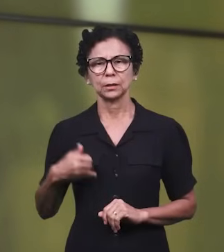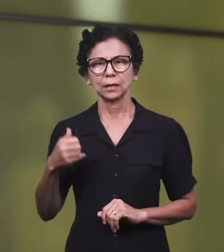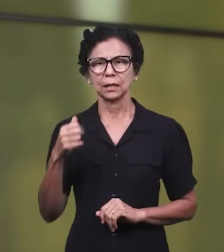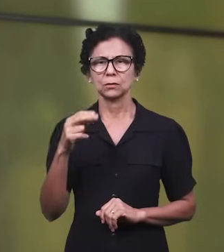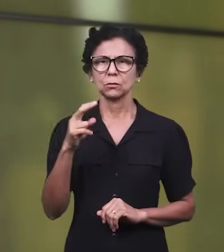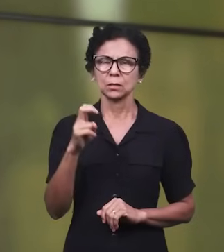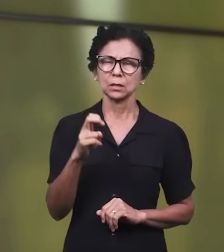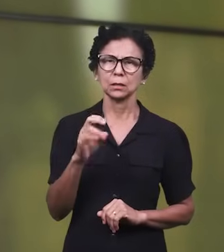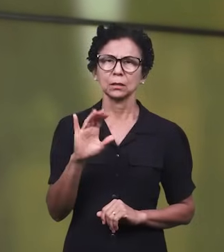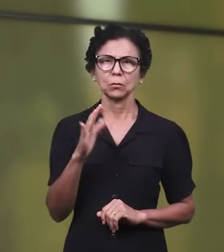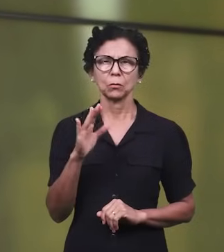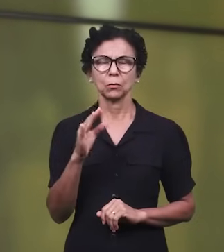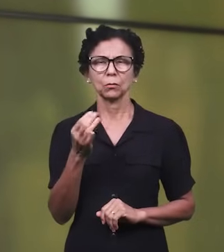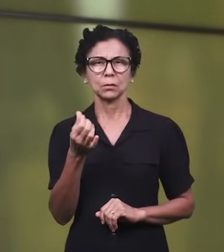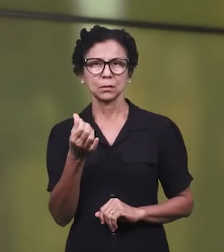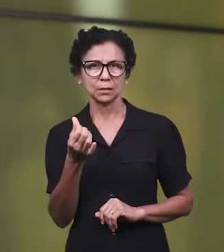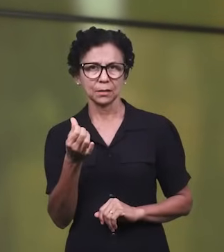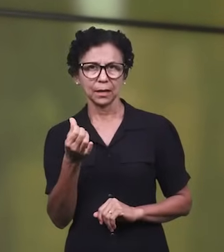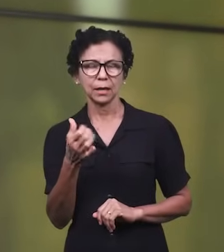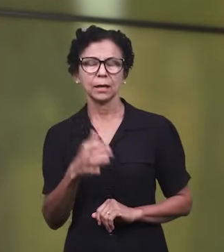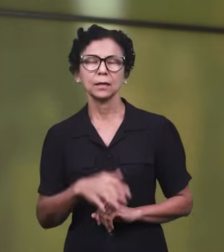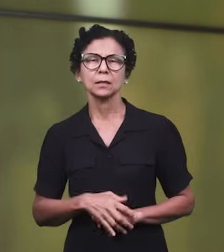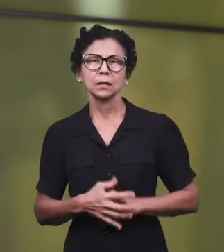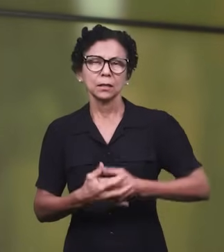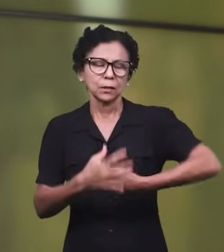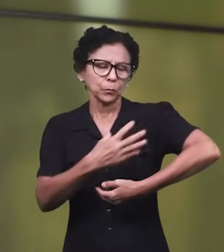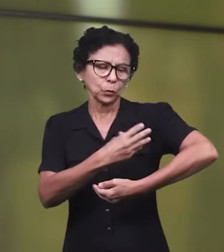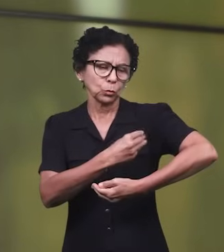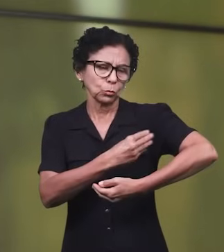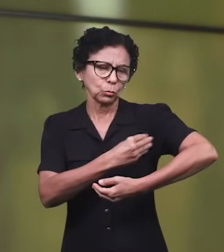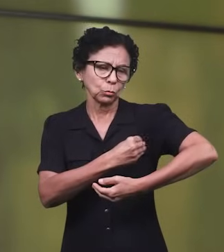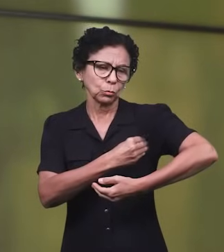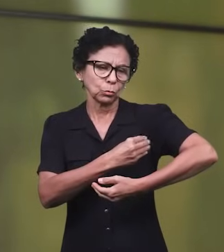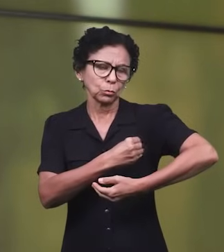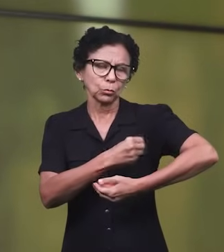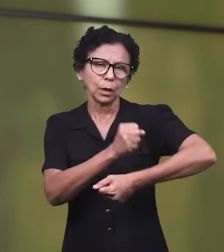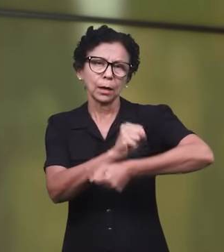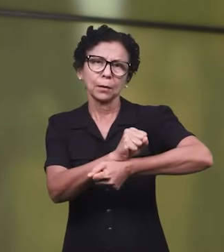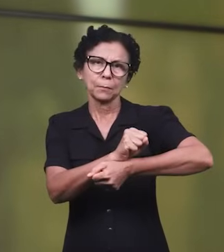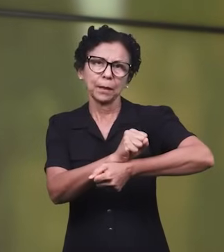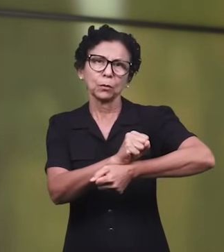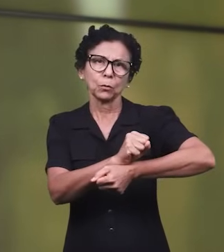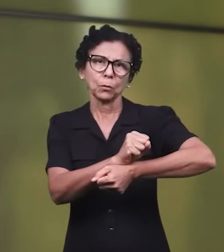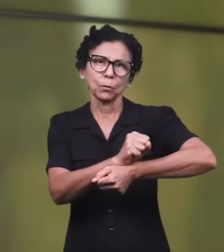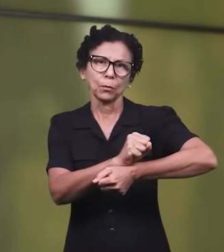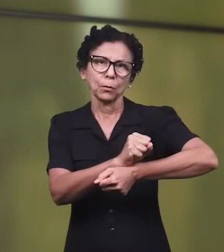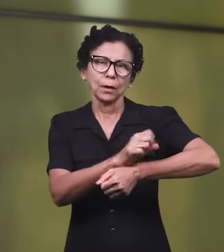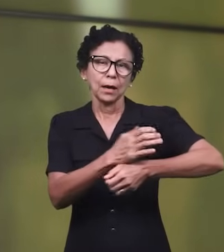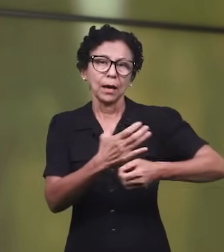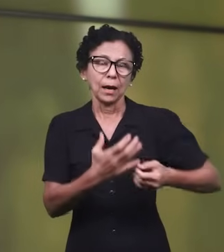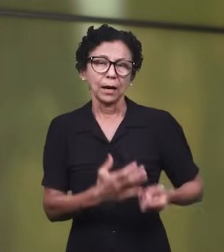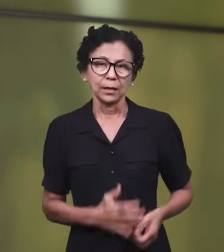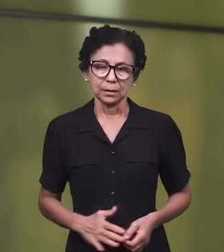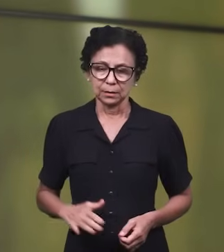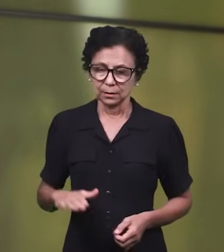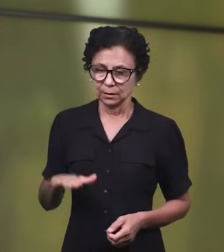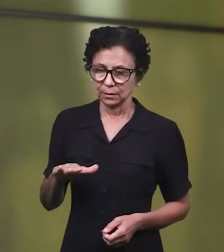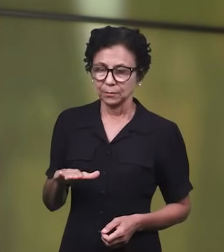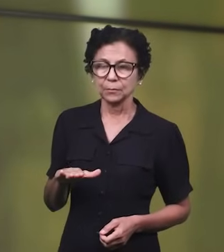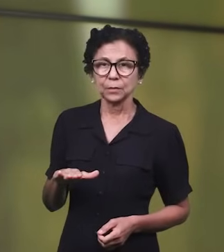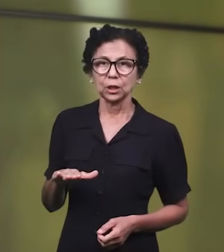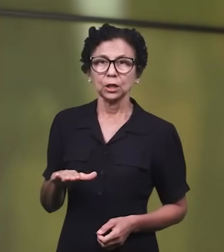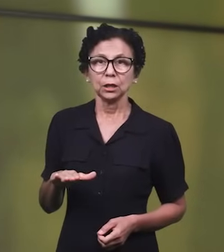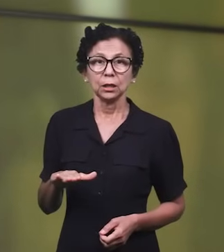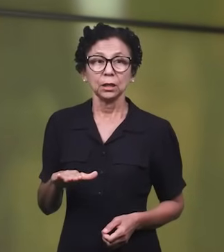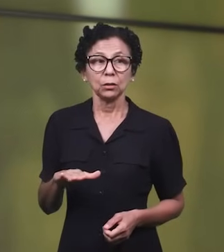a privação que ela se dispôs a viver, porque ele não cresceu com ela. Ela entregou um homem, e a Eli,